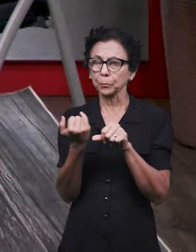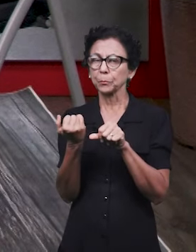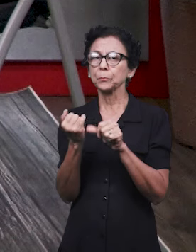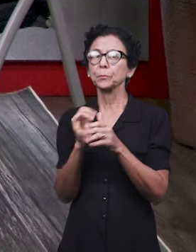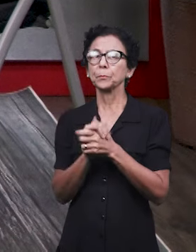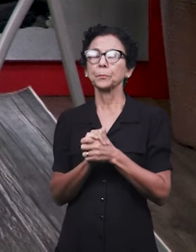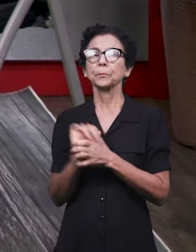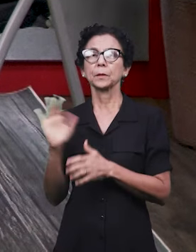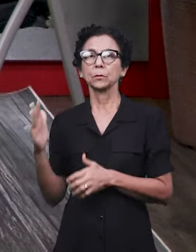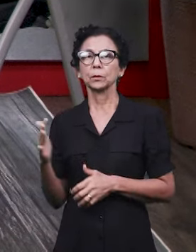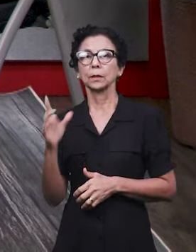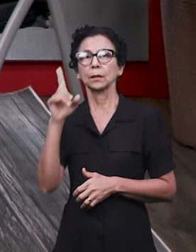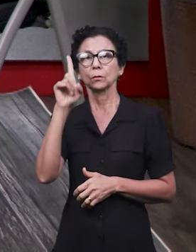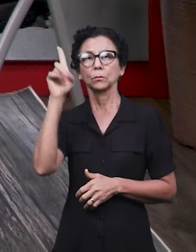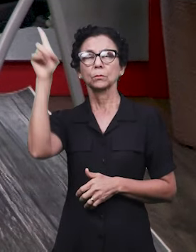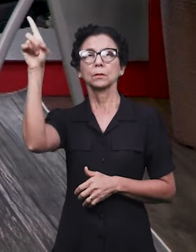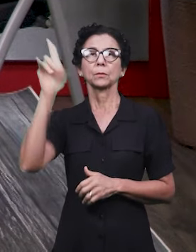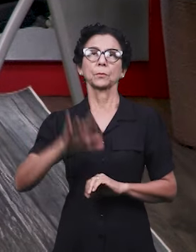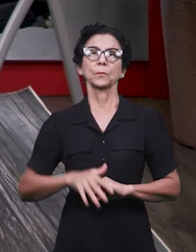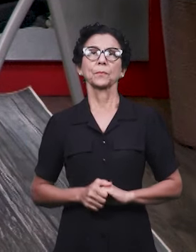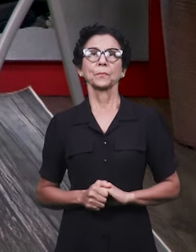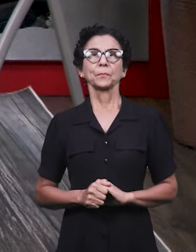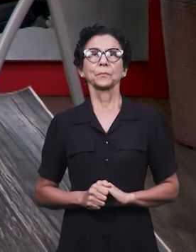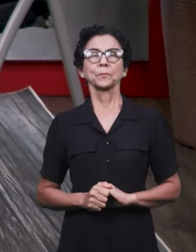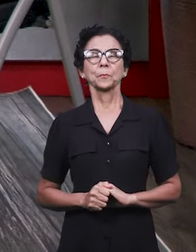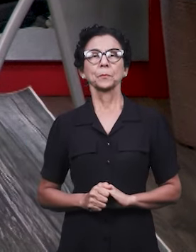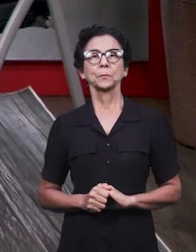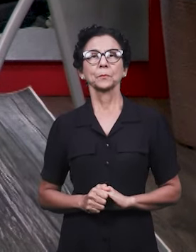a leitura da palavra, próximo slide.